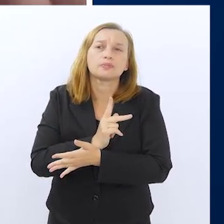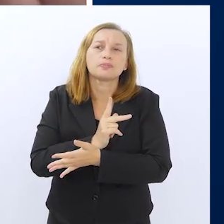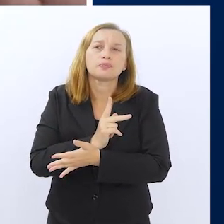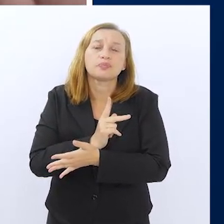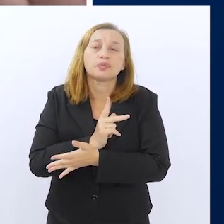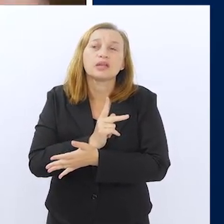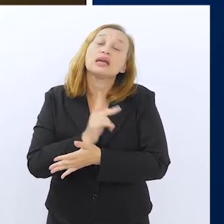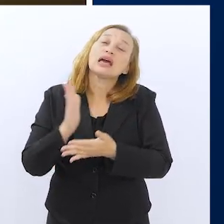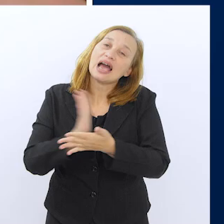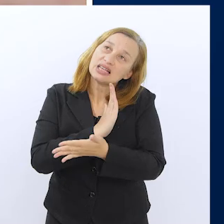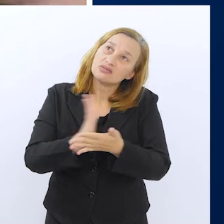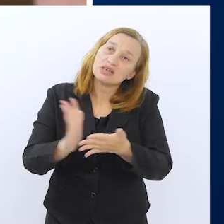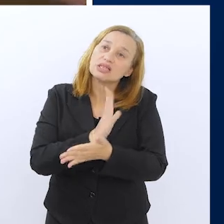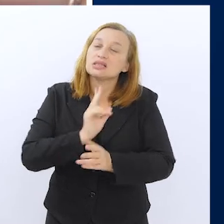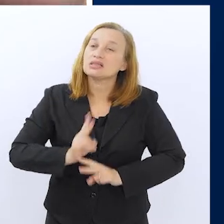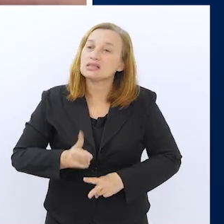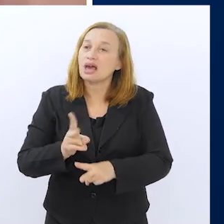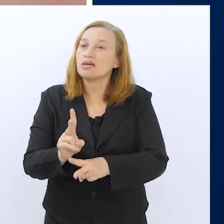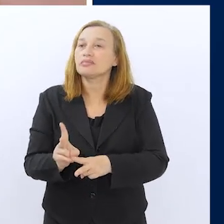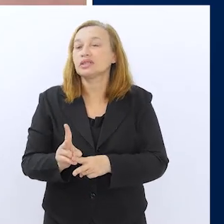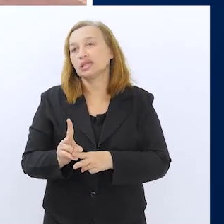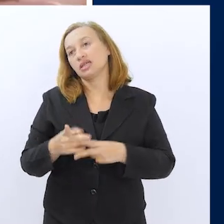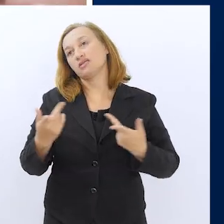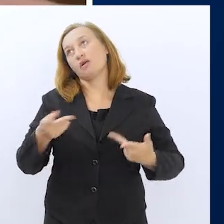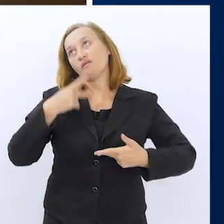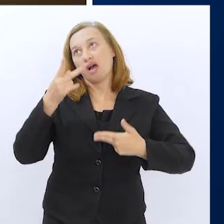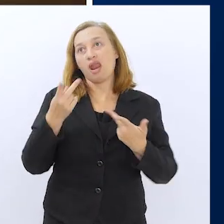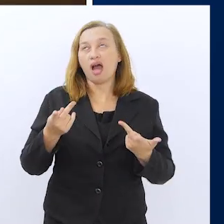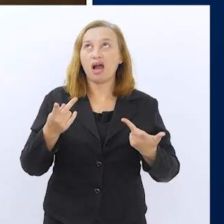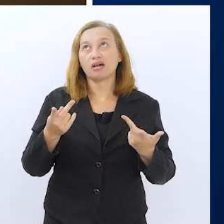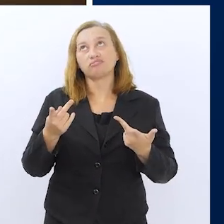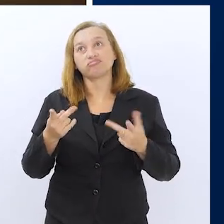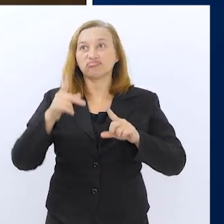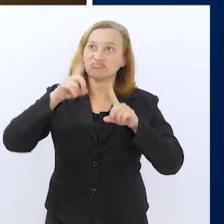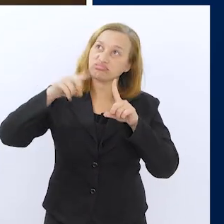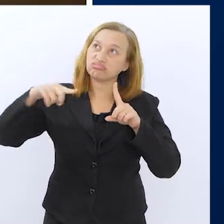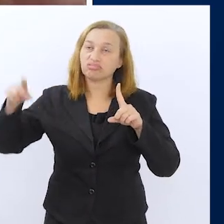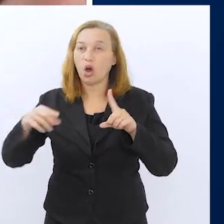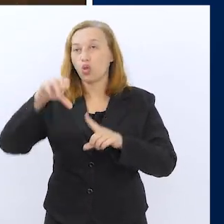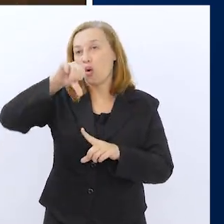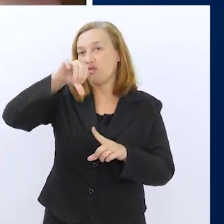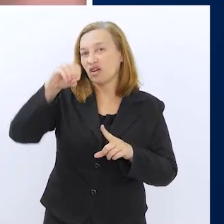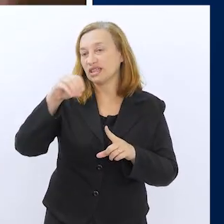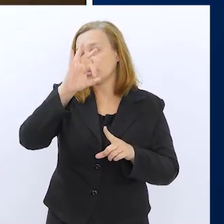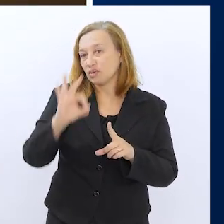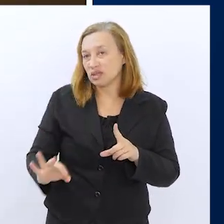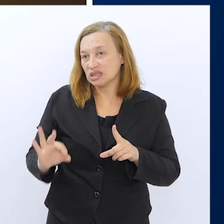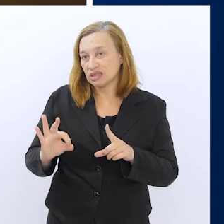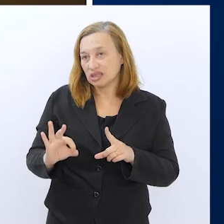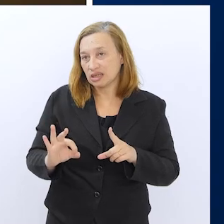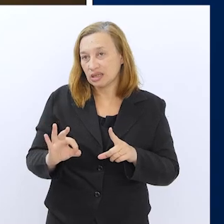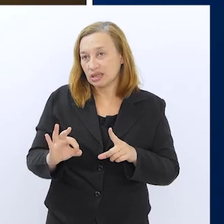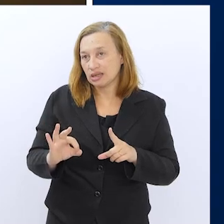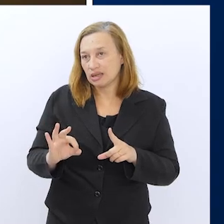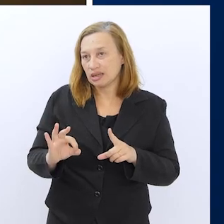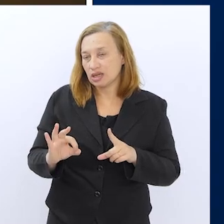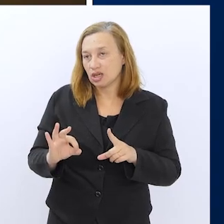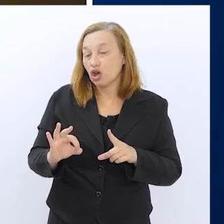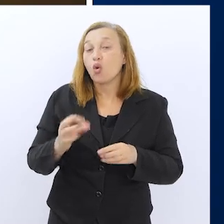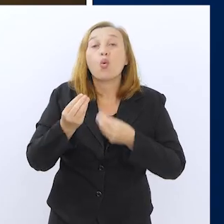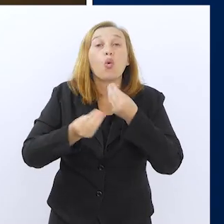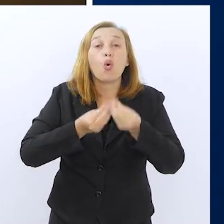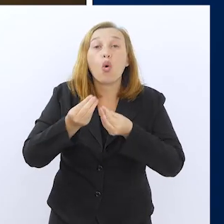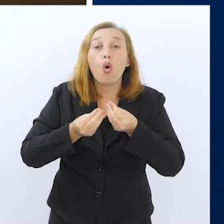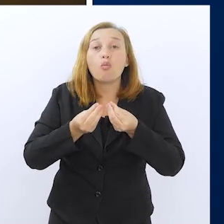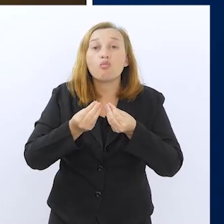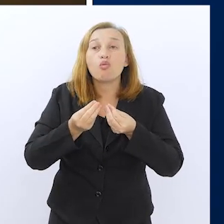essa fissura? A maior parte das vezes, tá? Vamos falar em termos aí de estatística, talvez 90% seja a pega